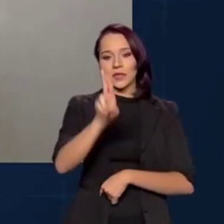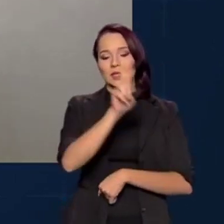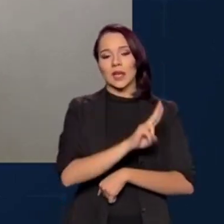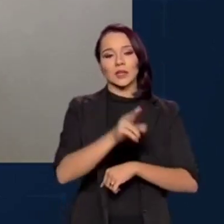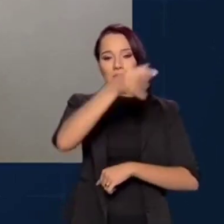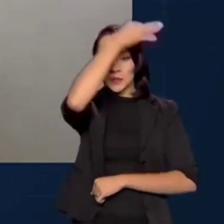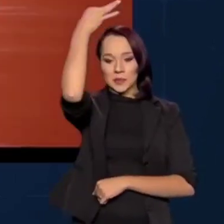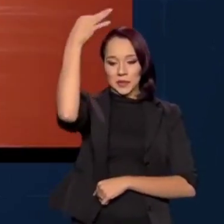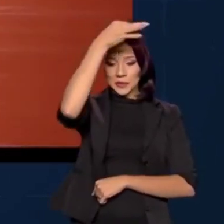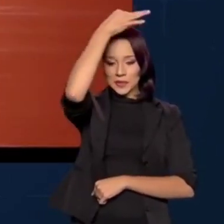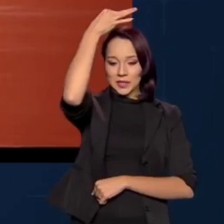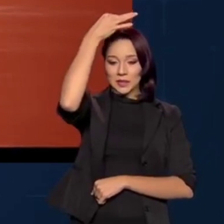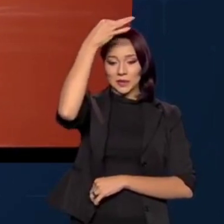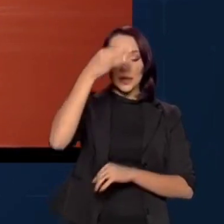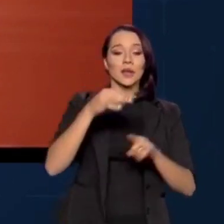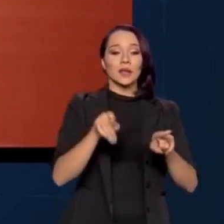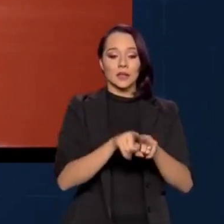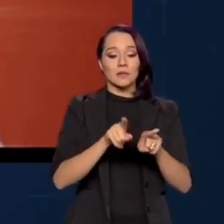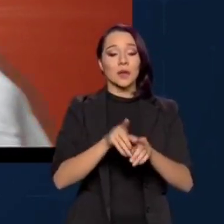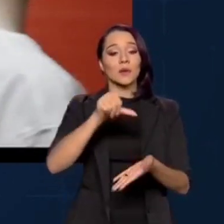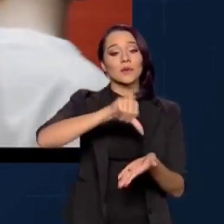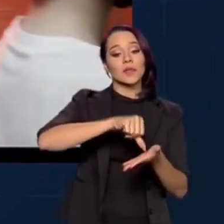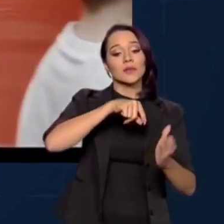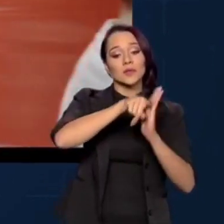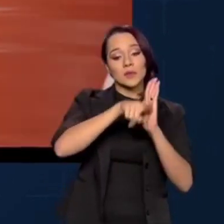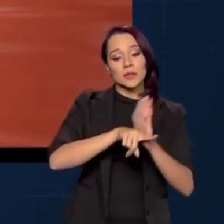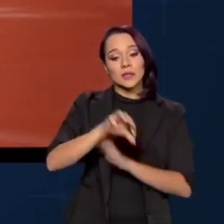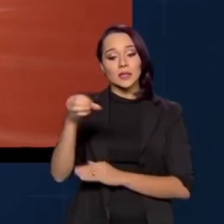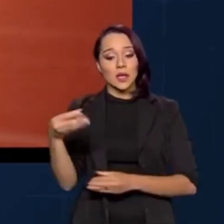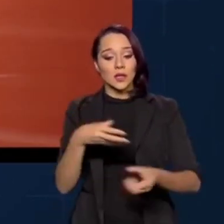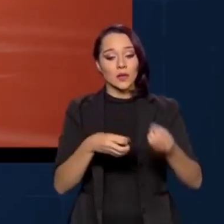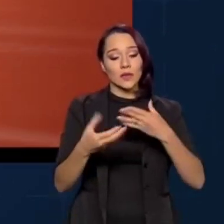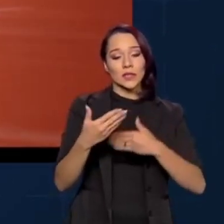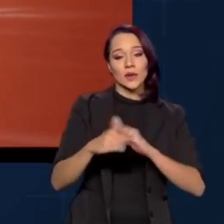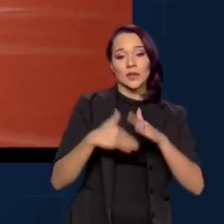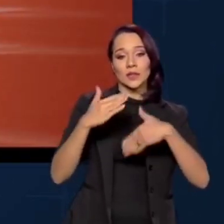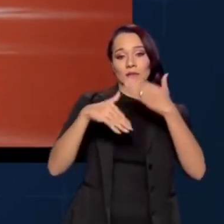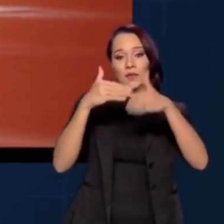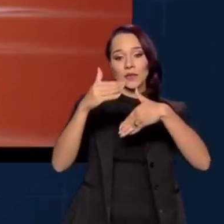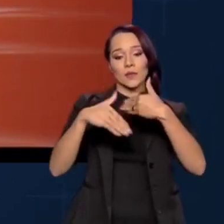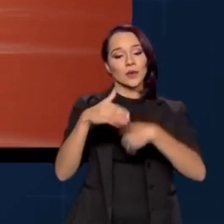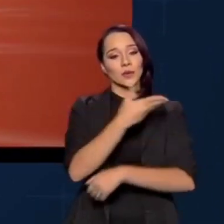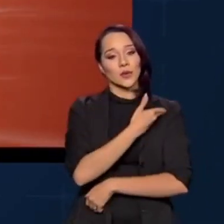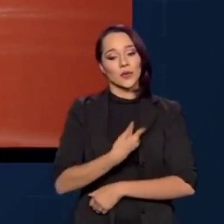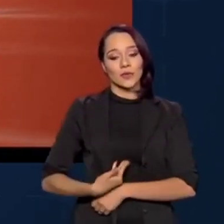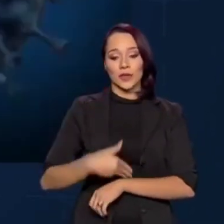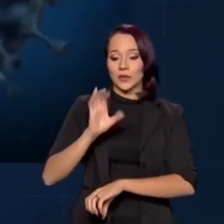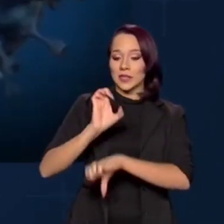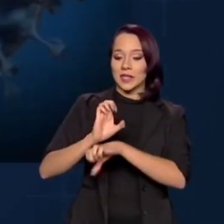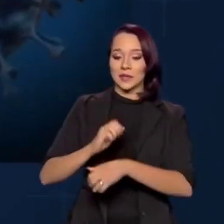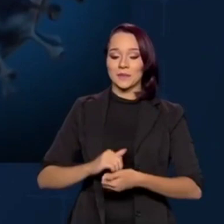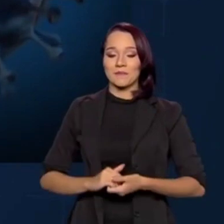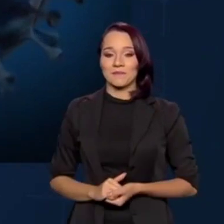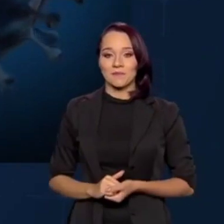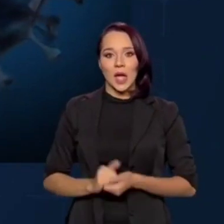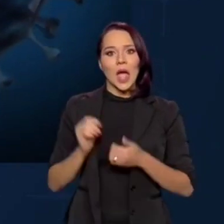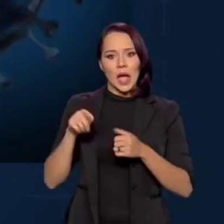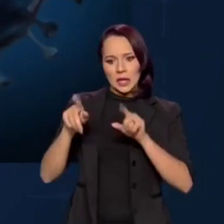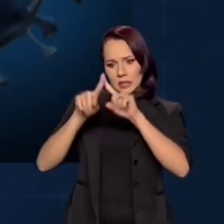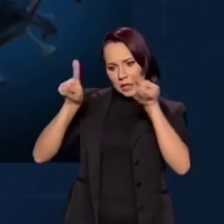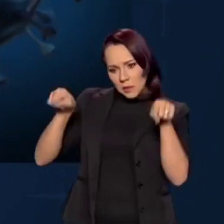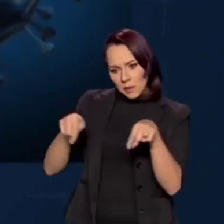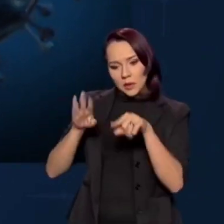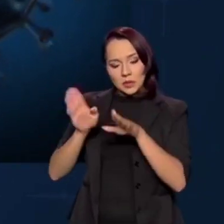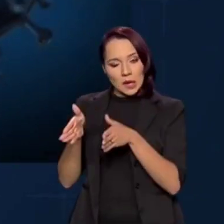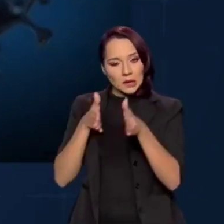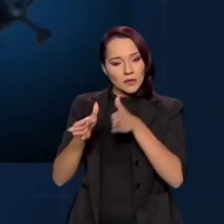do Espírito Santo e com o Centro de Pesquisa, Inovação e Desenvolvimento do Governo do Estado. O equipamento já está